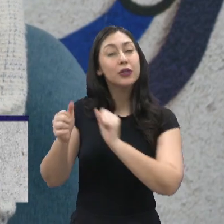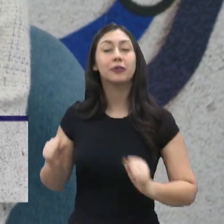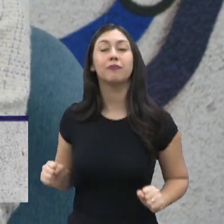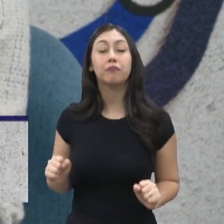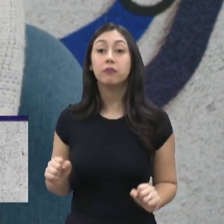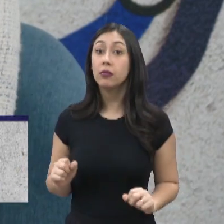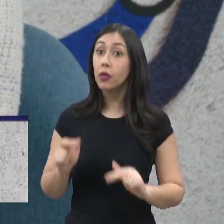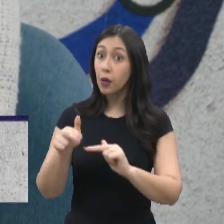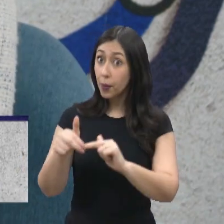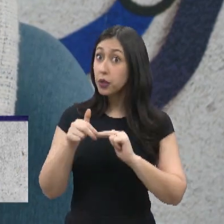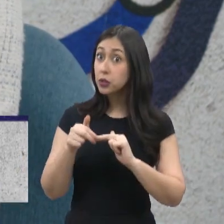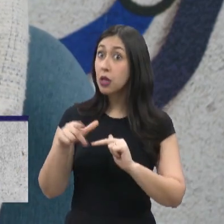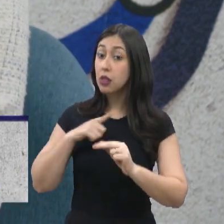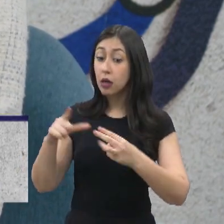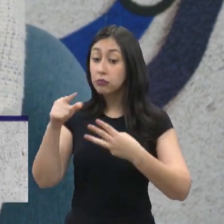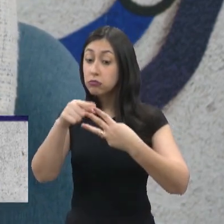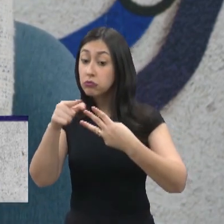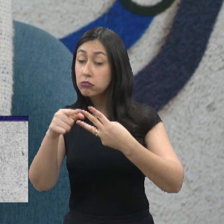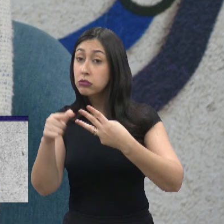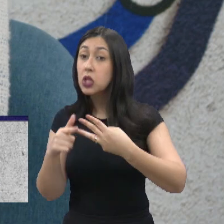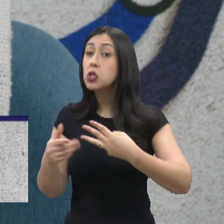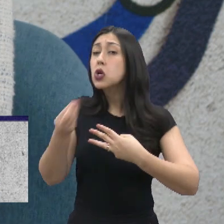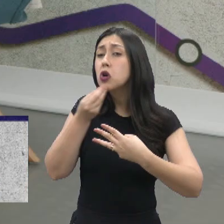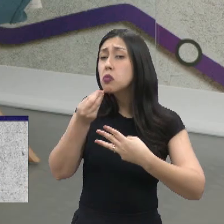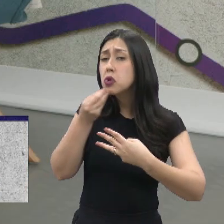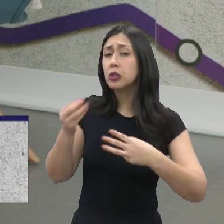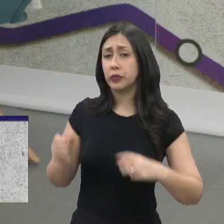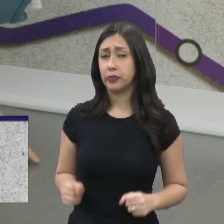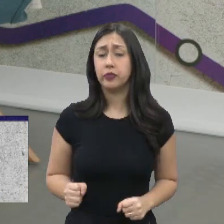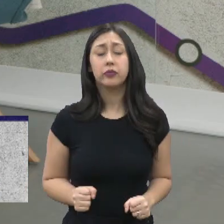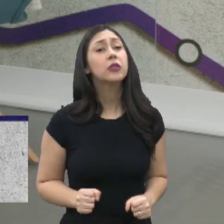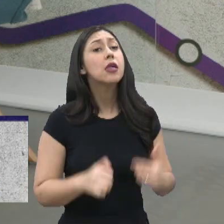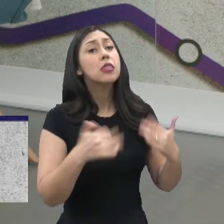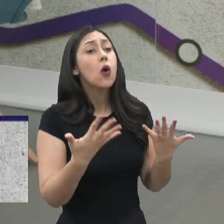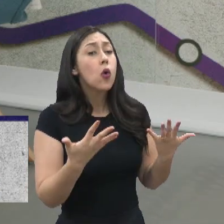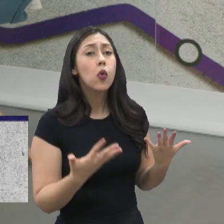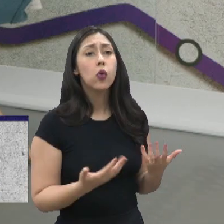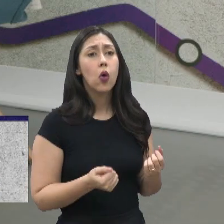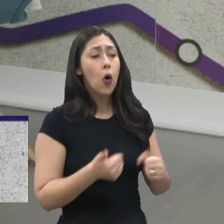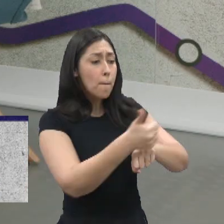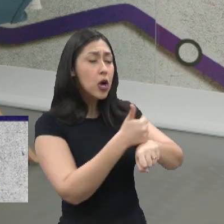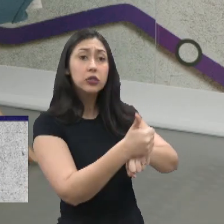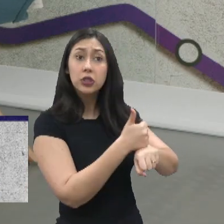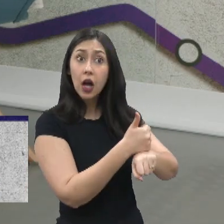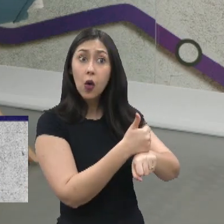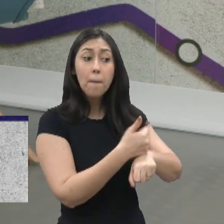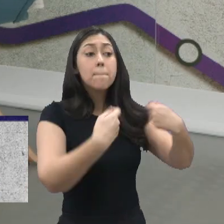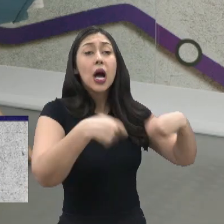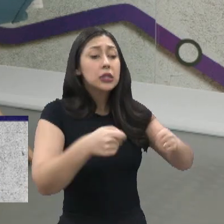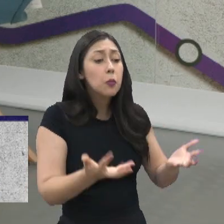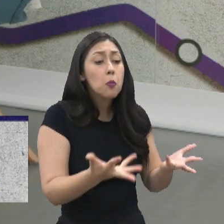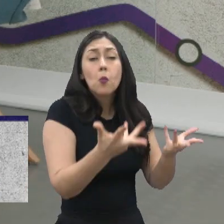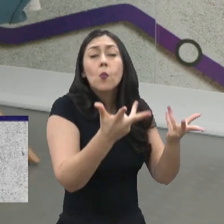acho que a gente tem esses 3 cenários quando a gente fala do proprietário de academias. Então, que habilidades você acha que são essenciais, além de ter essa